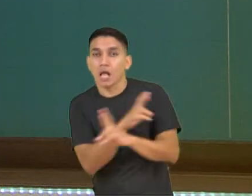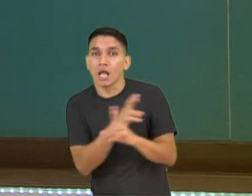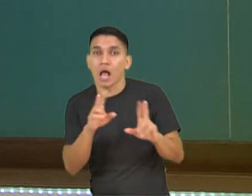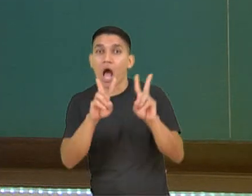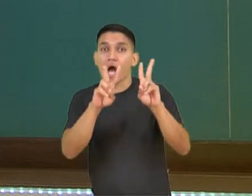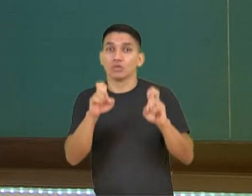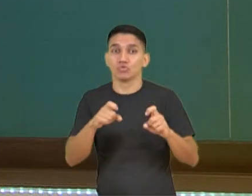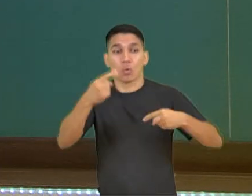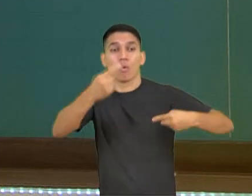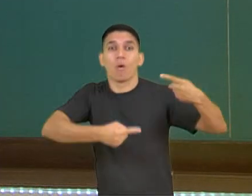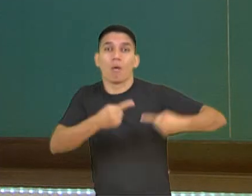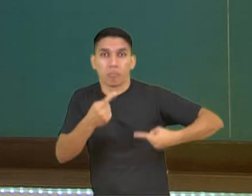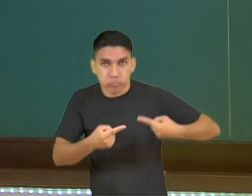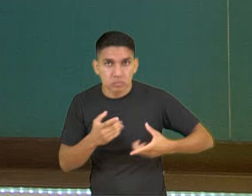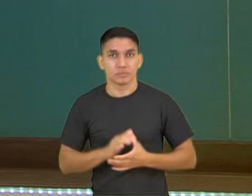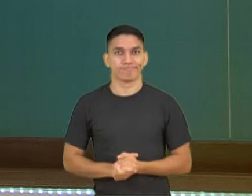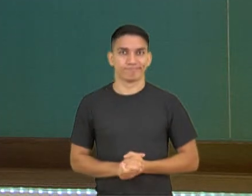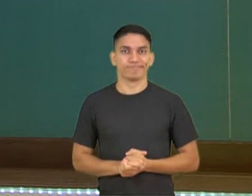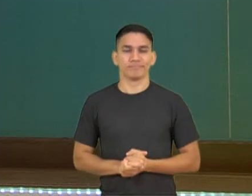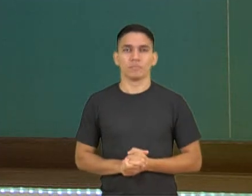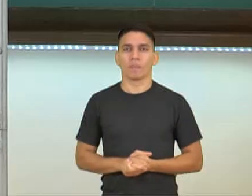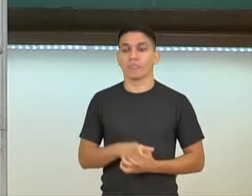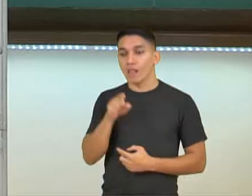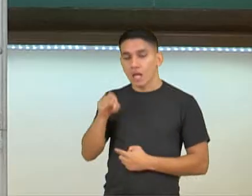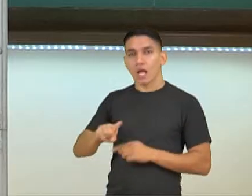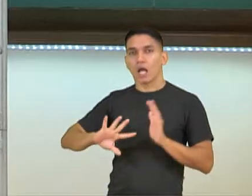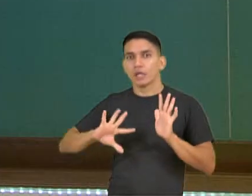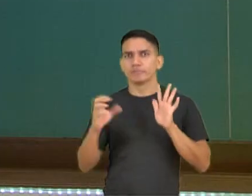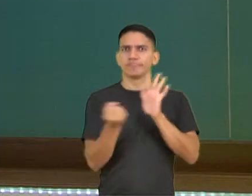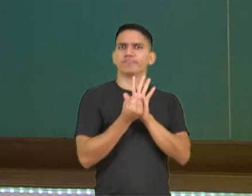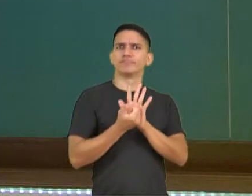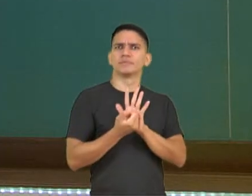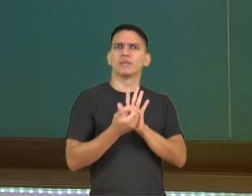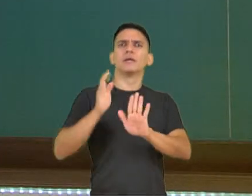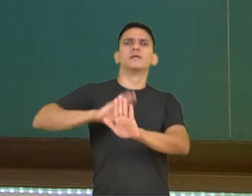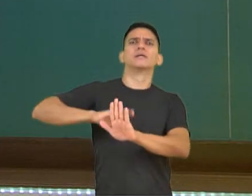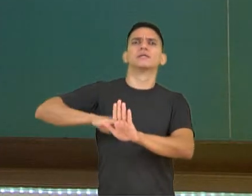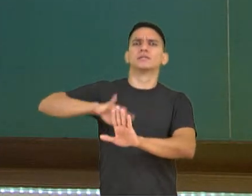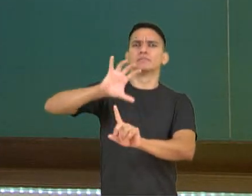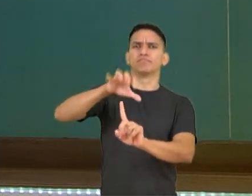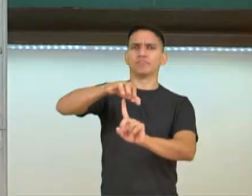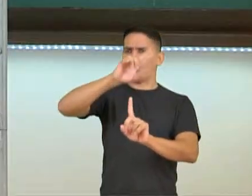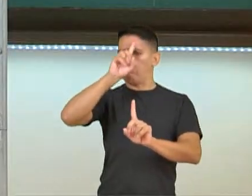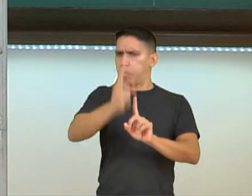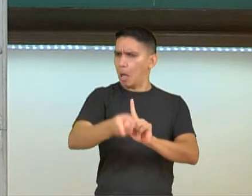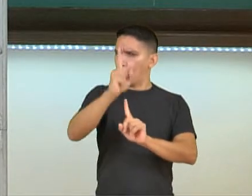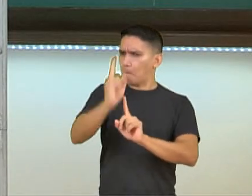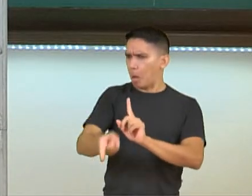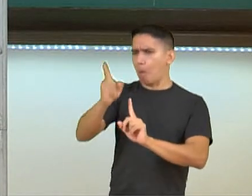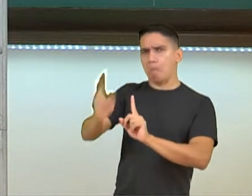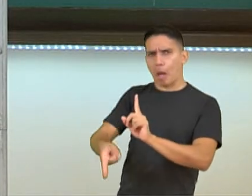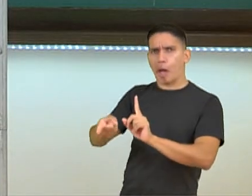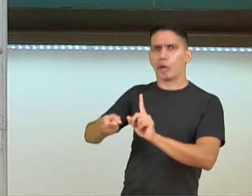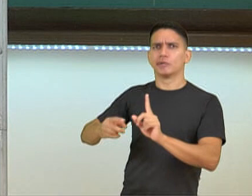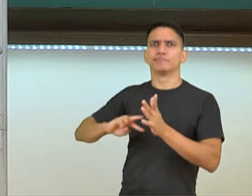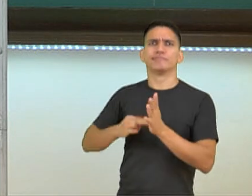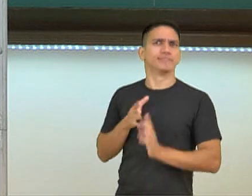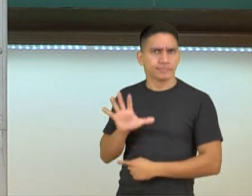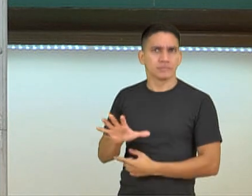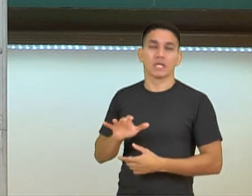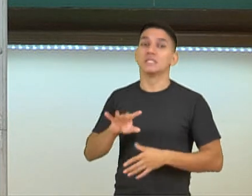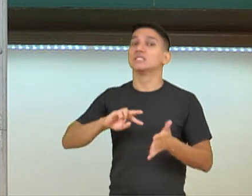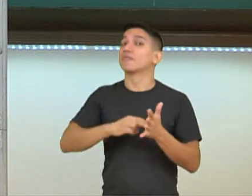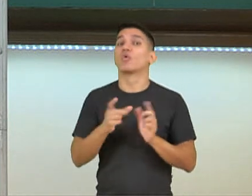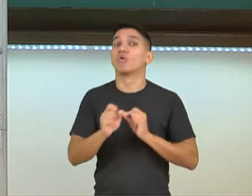questões políticas, e ela era o símbolo do poder do absolutismo monárquico. Isso quer dizer que se você